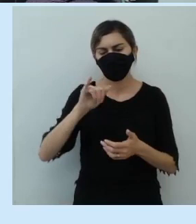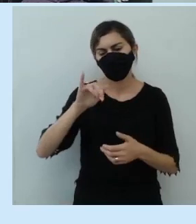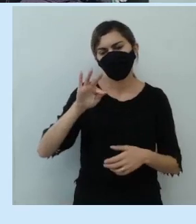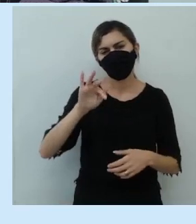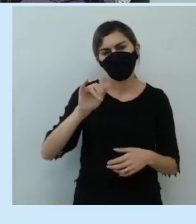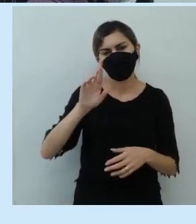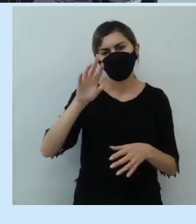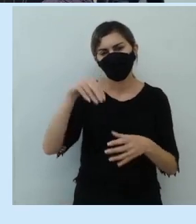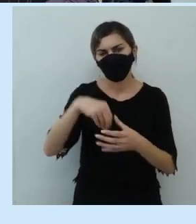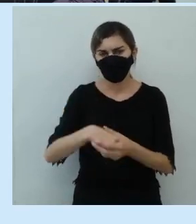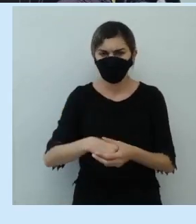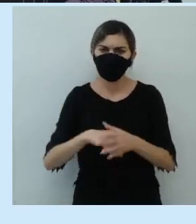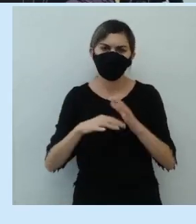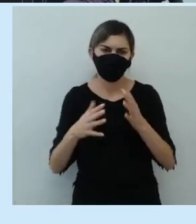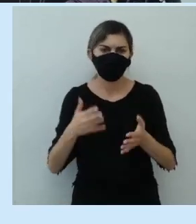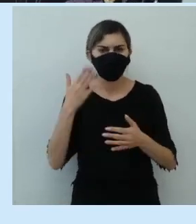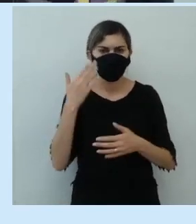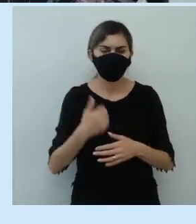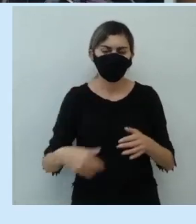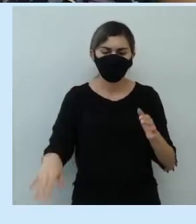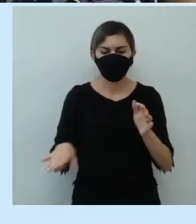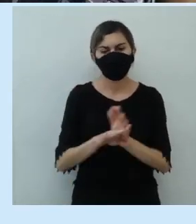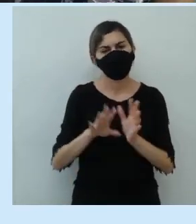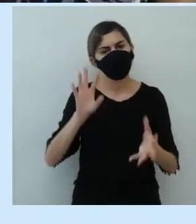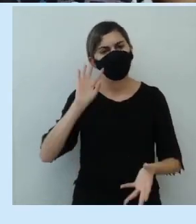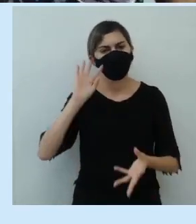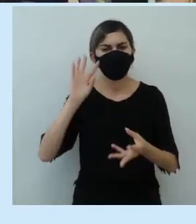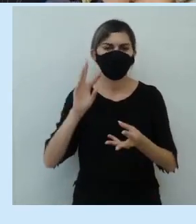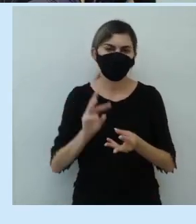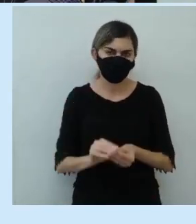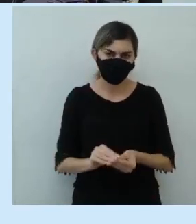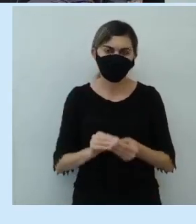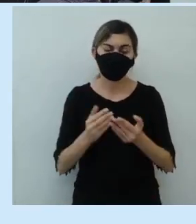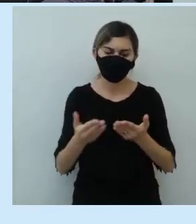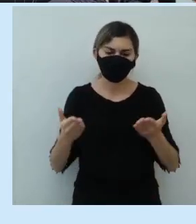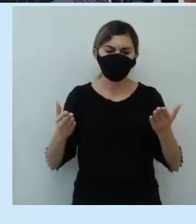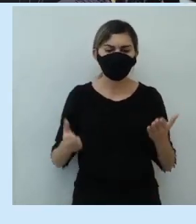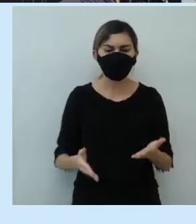Você já sabe o que é inferir. Inferir é chegar a uma conclusão. Portanto,